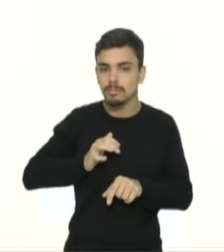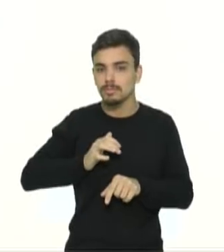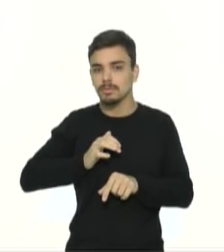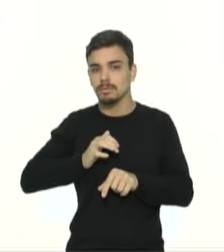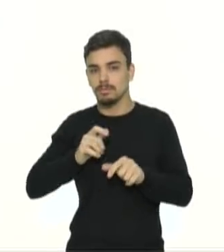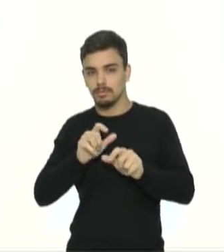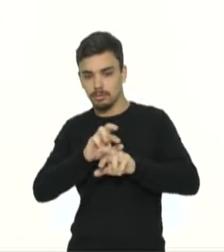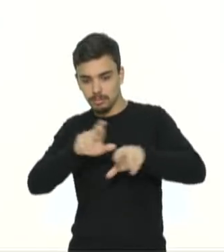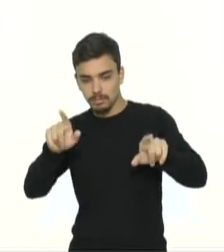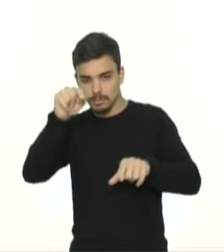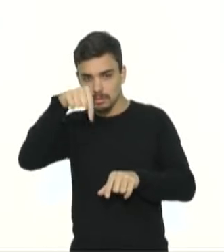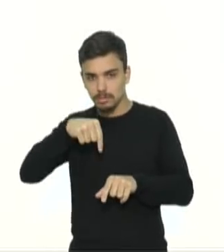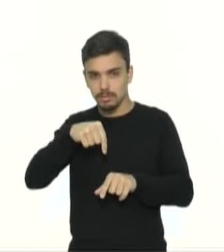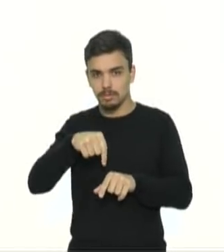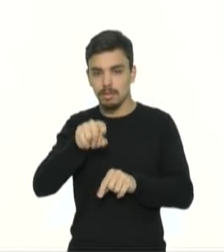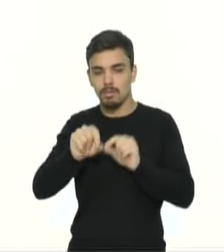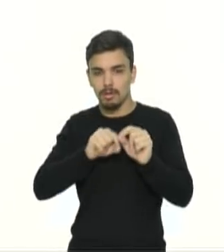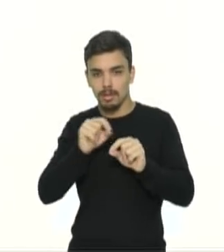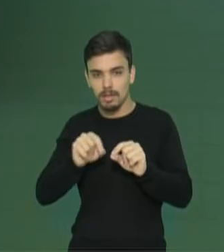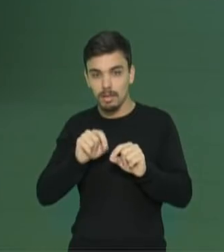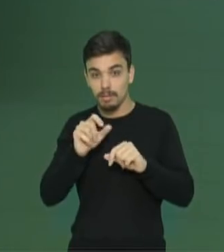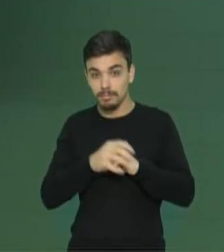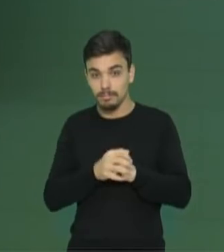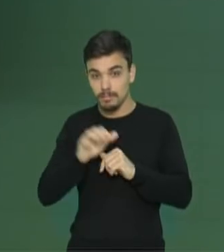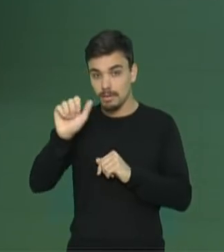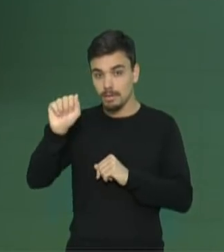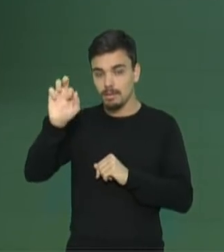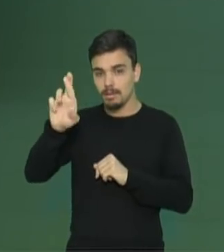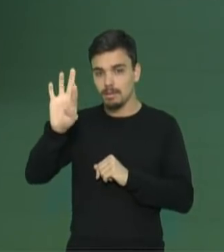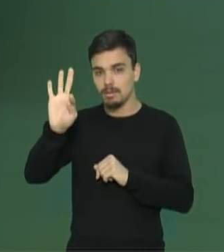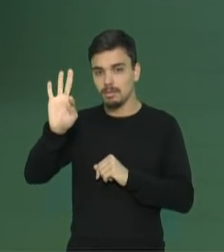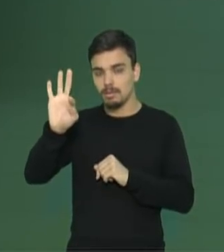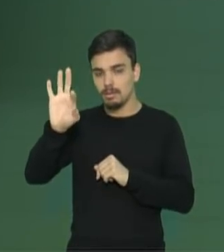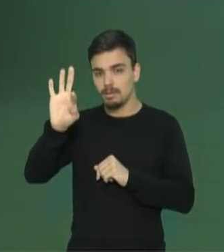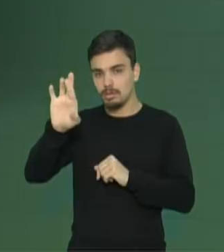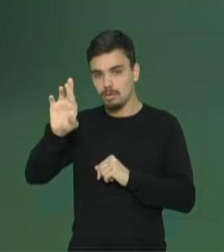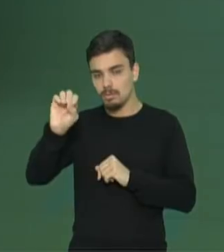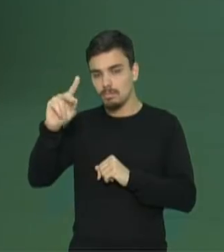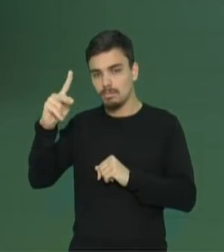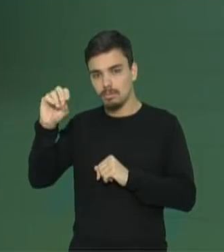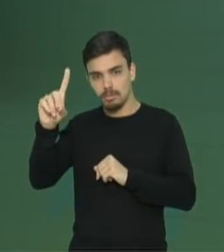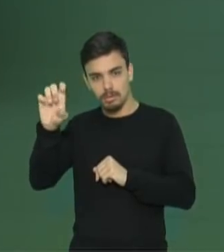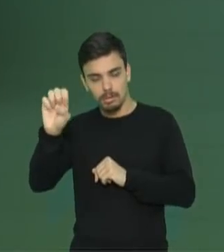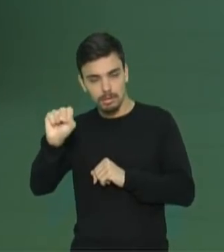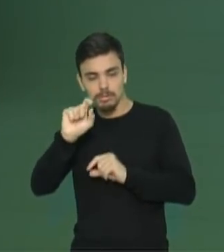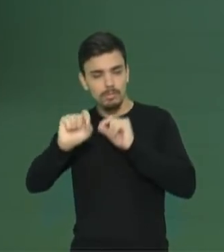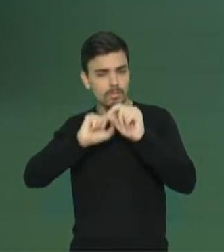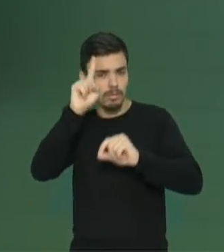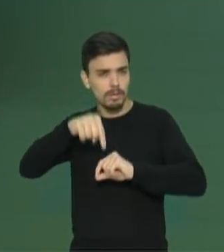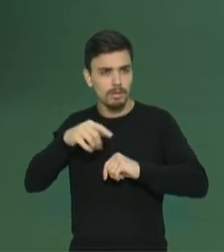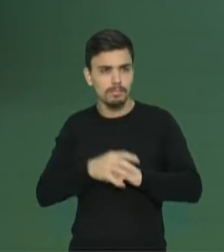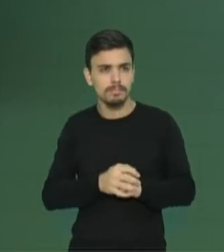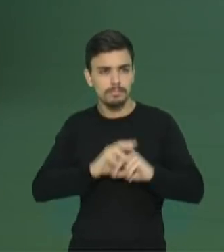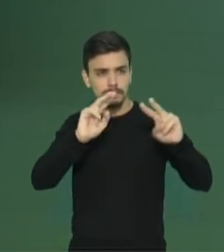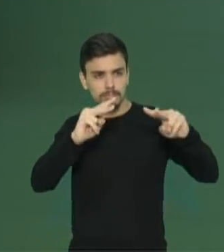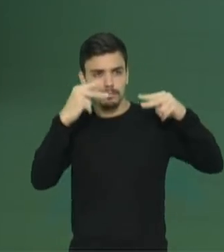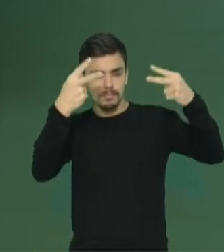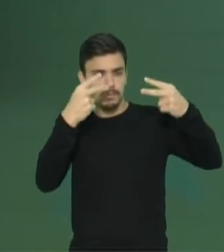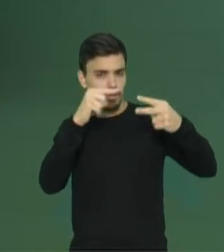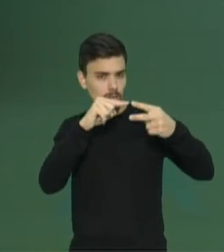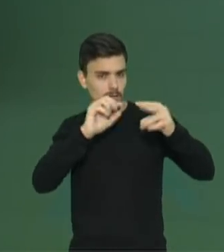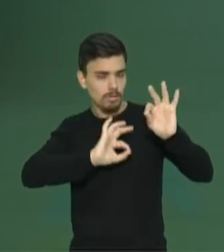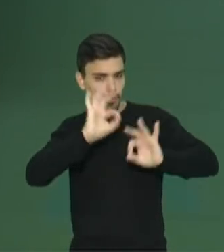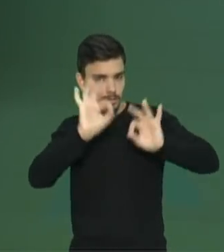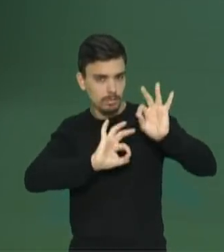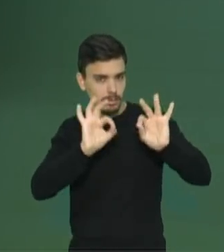planeta, artrópodes. Vamos dar uma olhada em algumas coisas sobre eles? Primeiro, site da Organização das